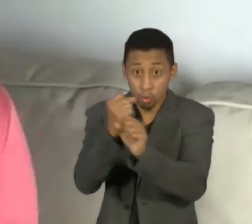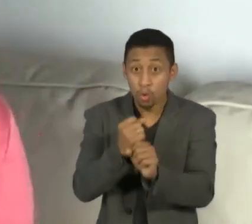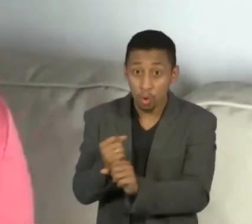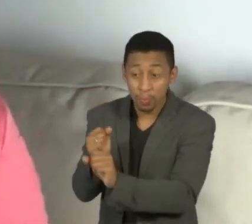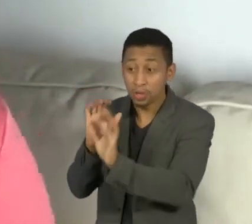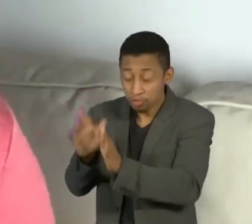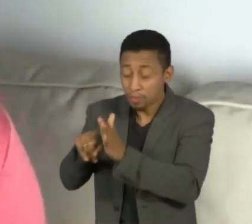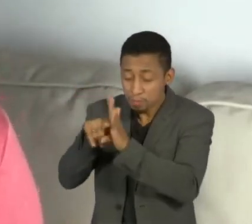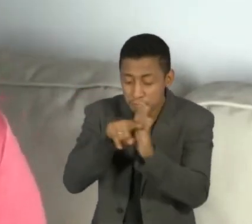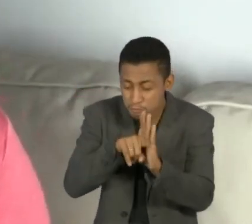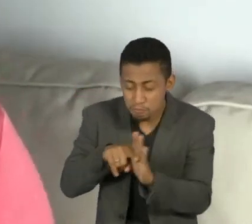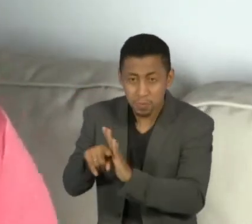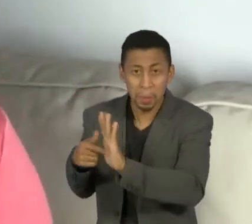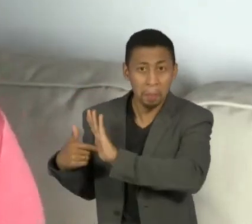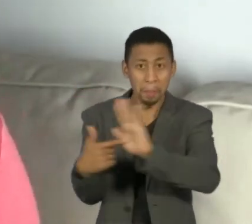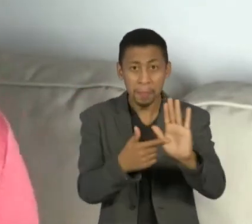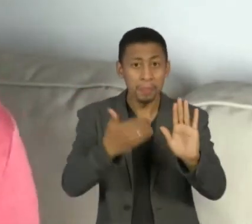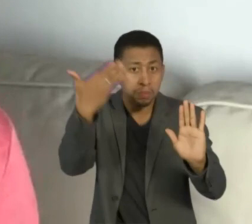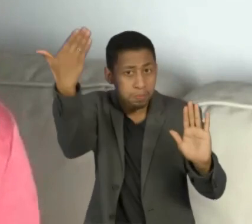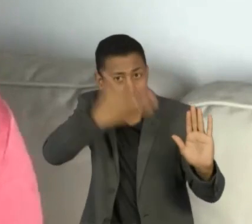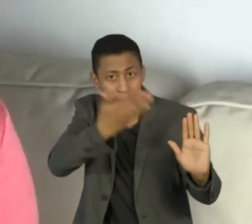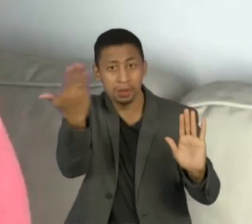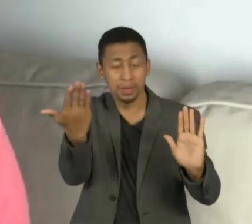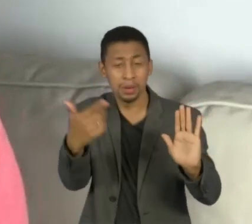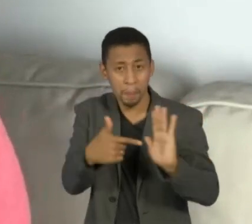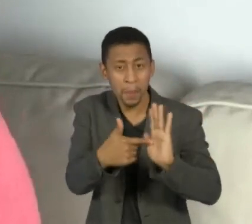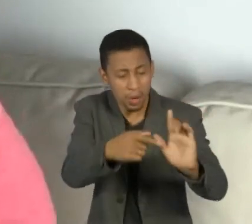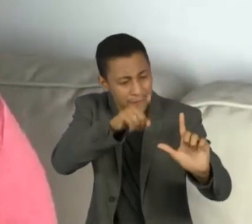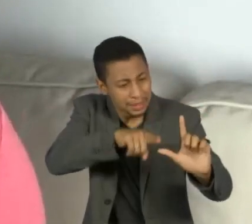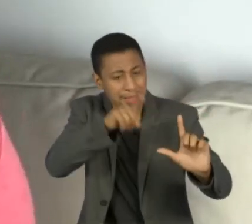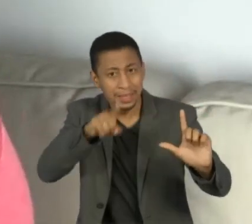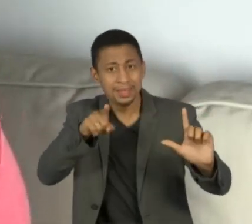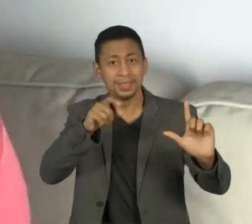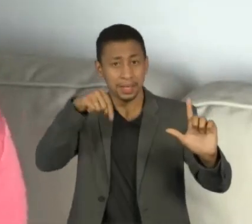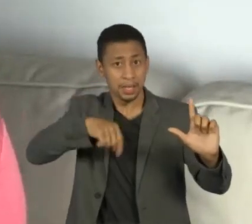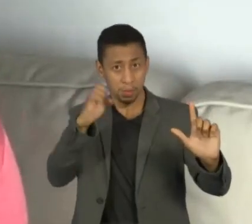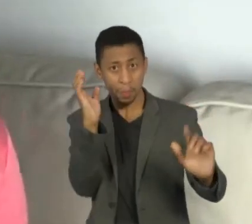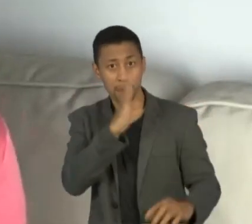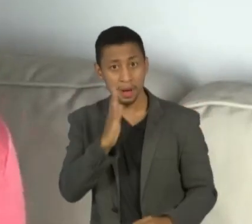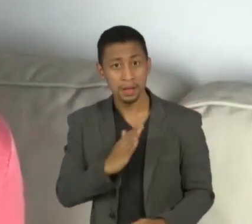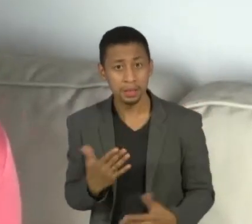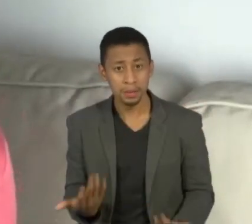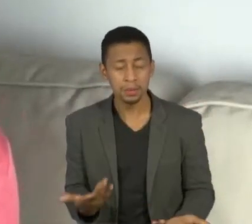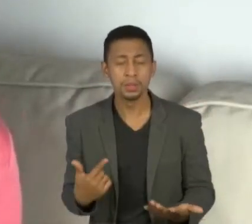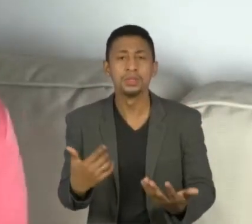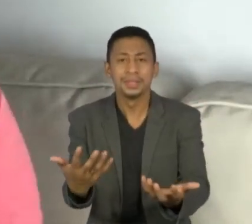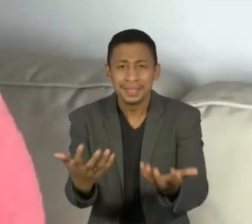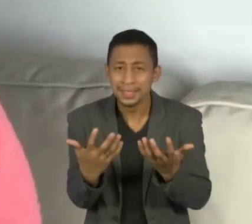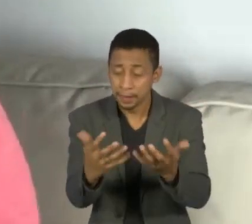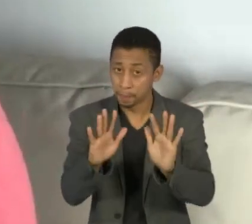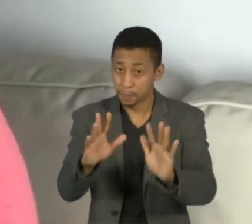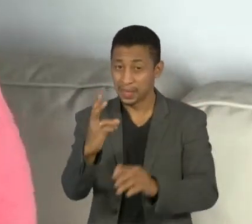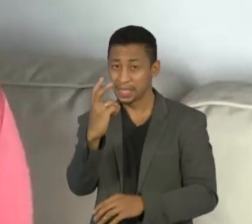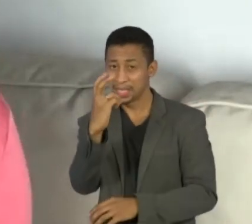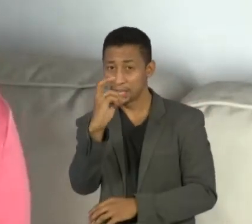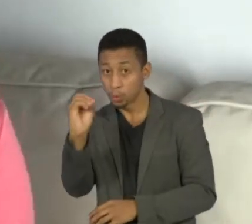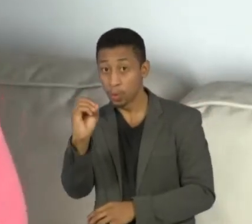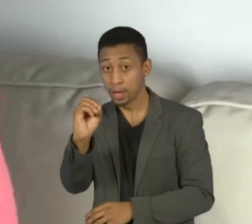os institutos de pesquisa e estatística do nosso país. Então, o que nós queremos é que daqui a 50